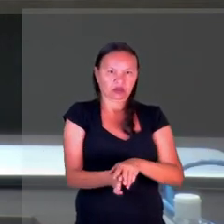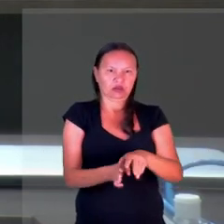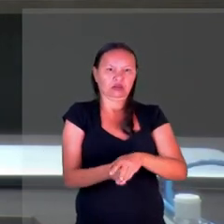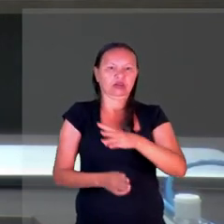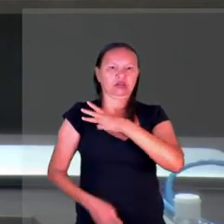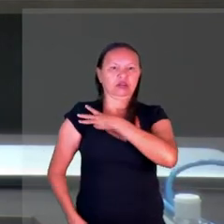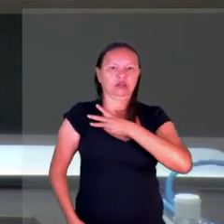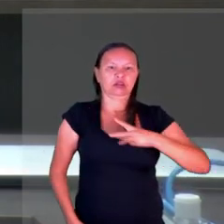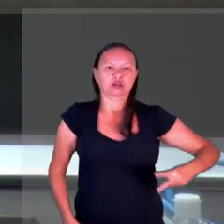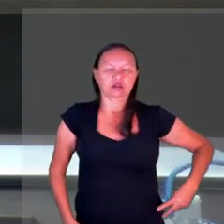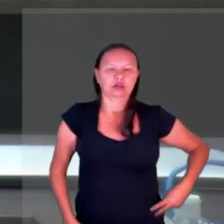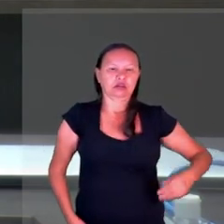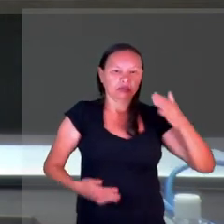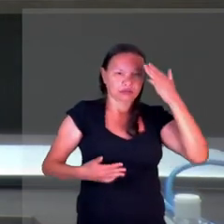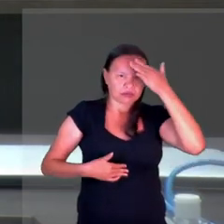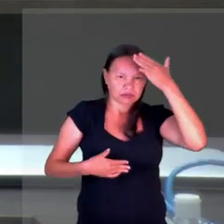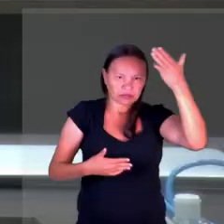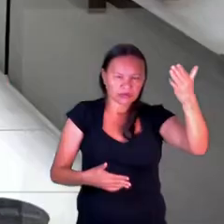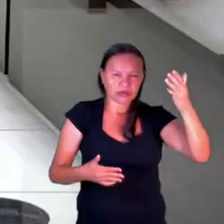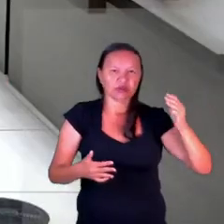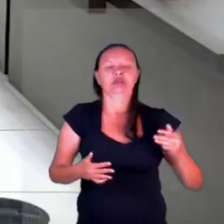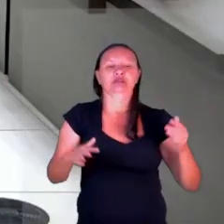Ministério Público muito